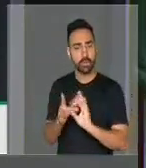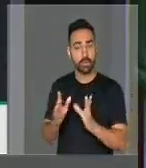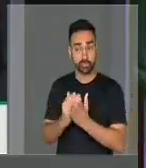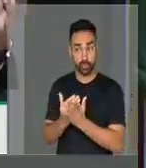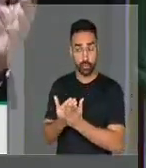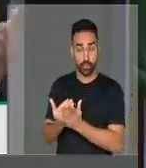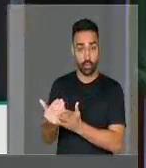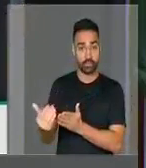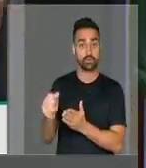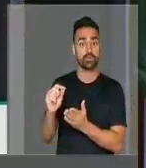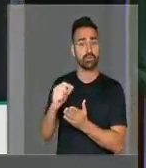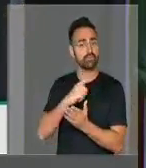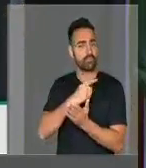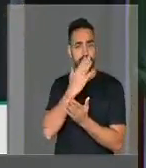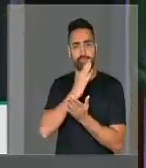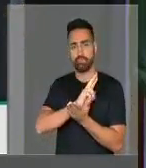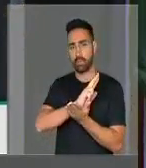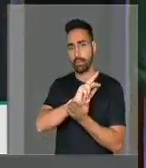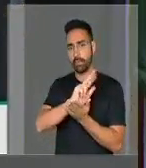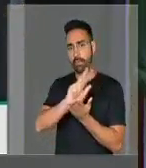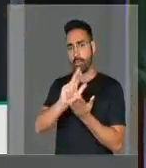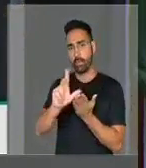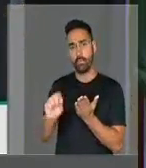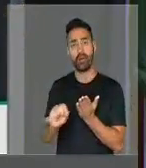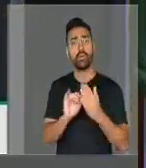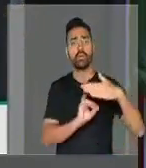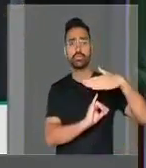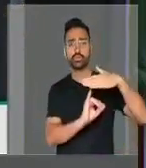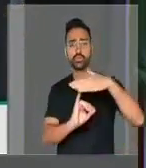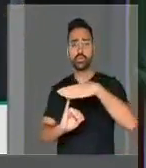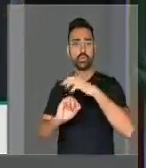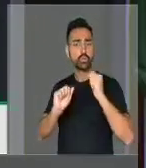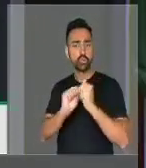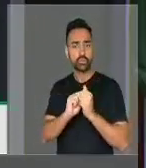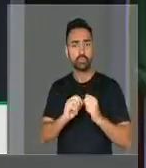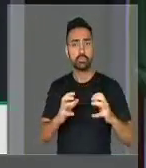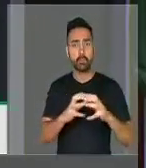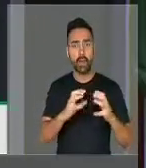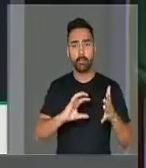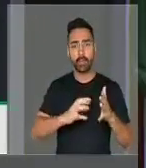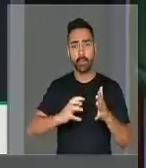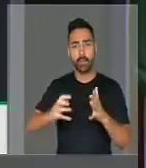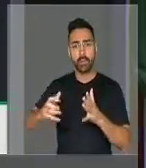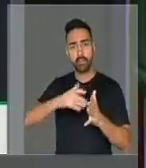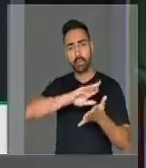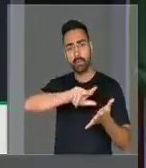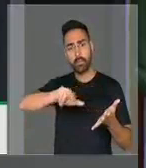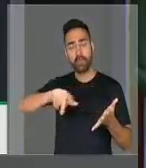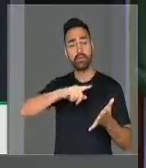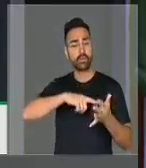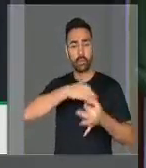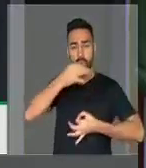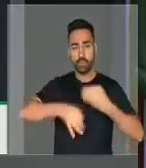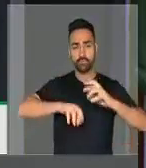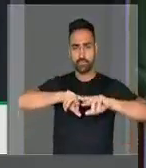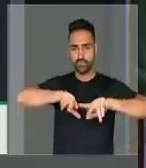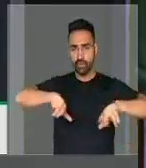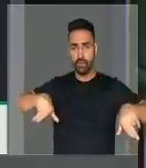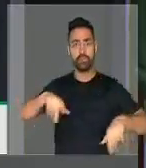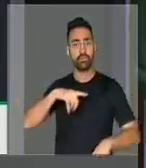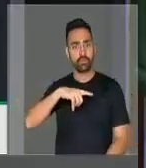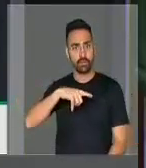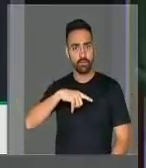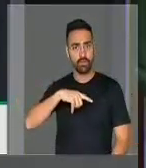uma multiplicidade de organizações partidárias, com diferentes visões.